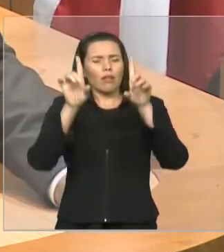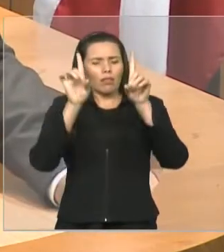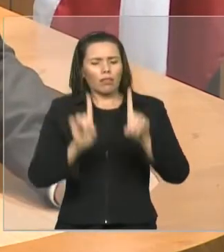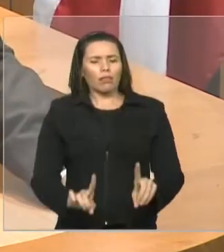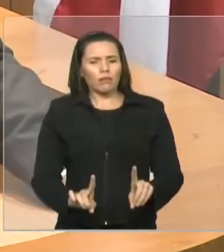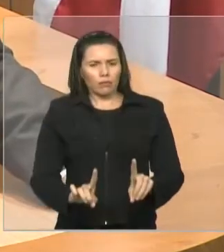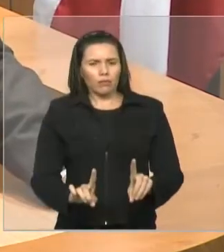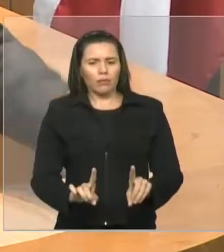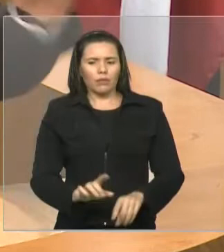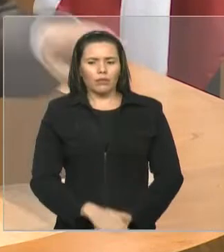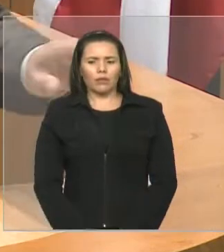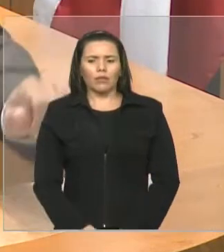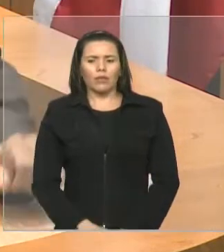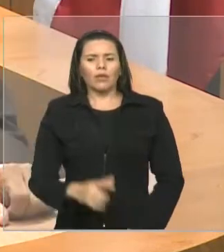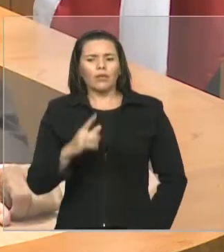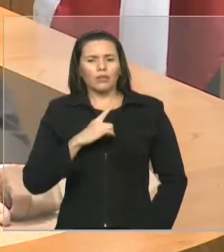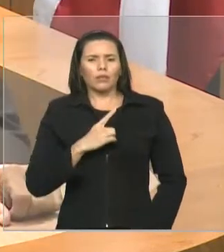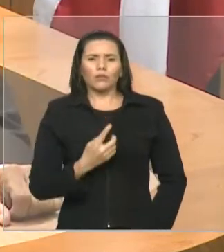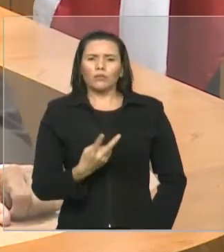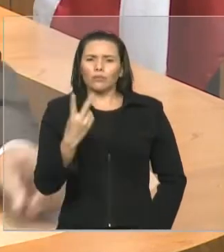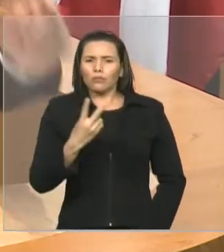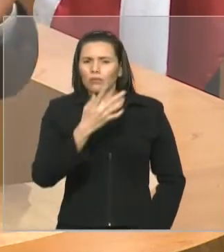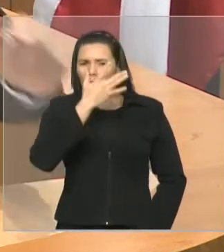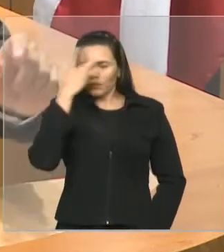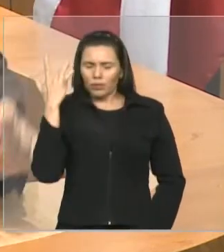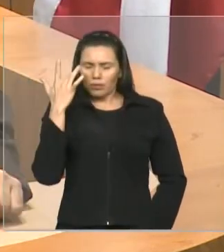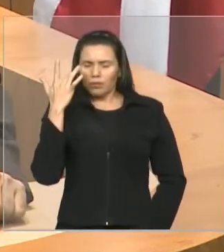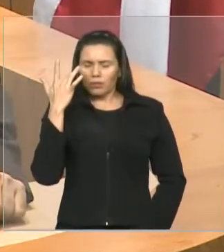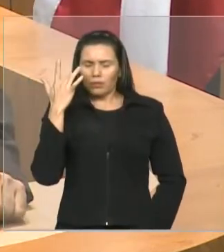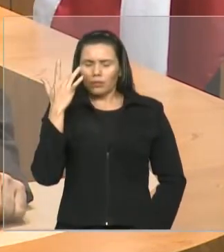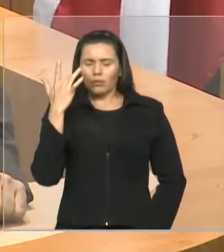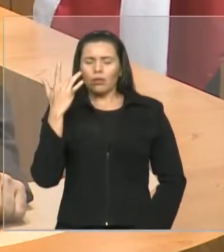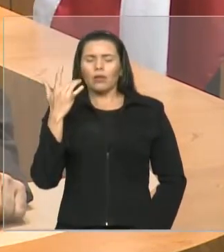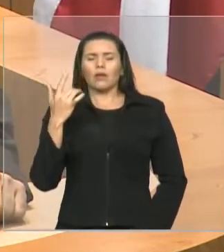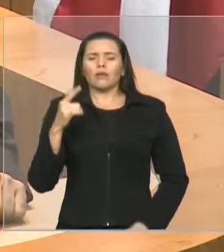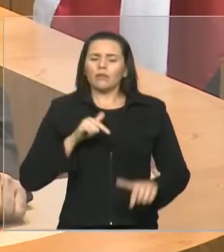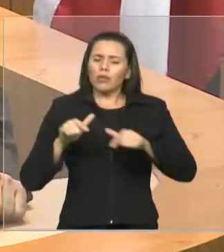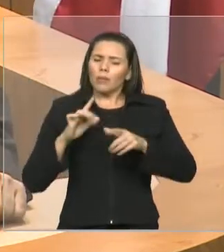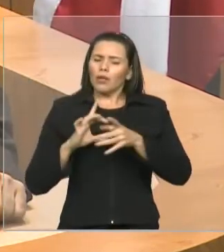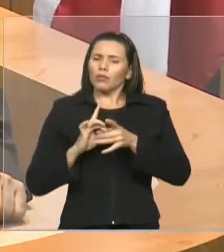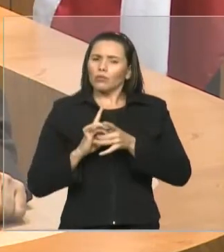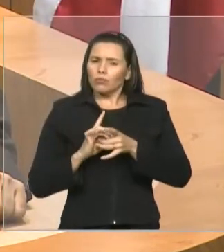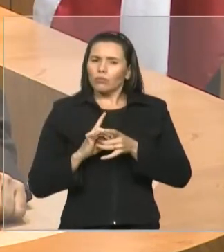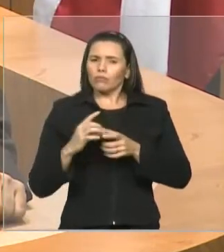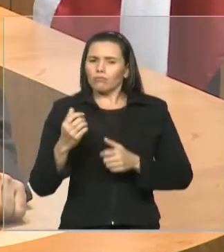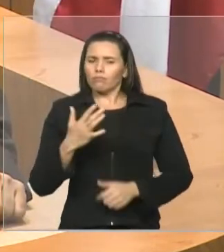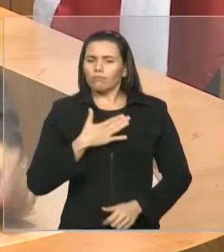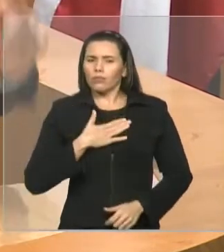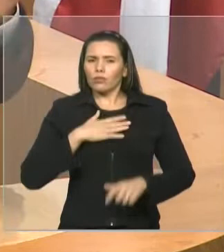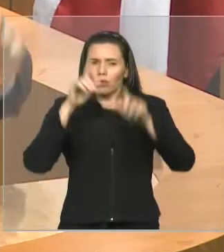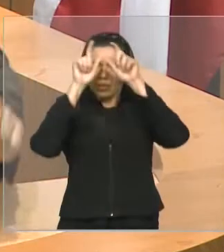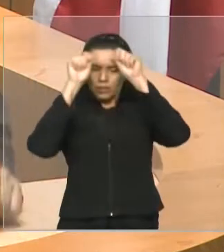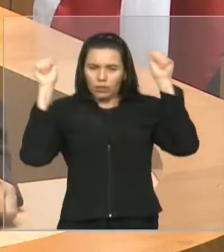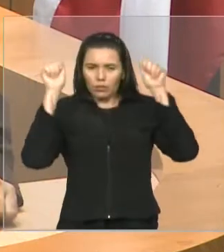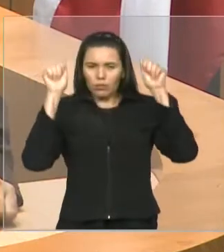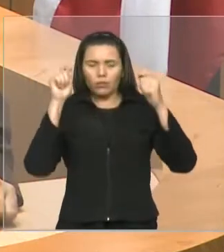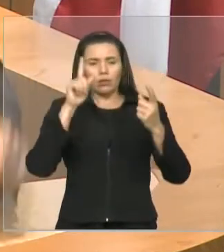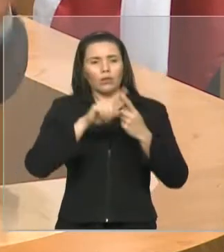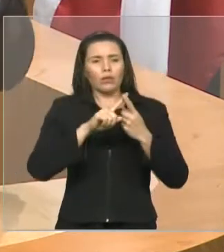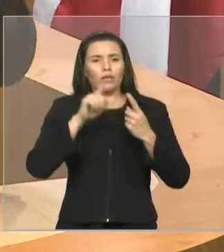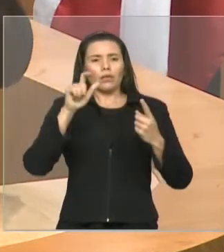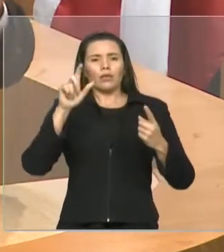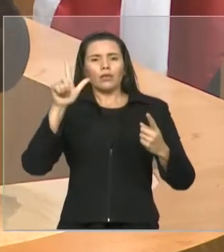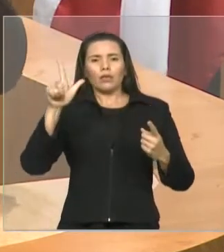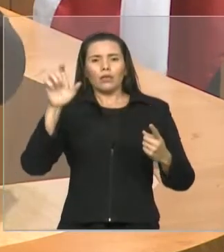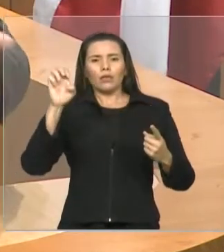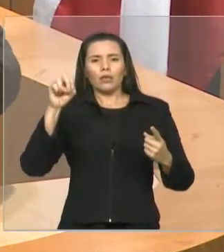temos duas pessoas com deficiência no nosso mandato. Assessores, a Leninha, a cadeirante, e o Luiz Henrique, um